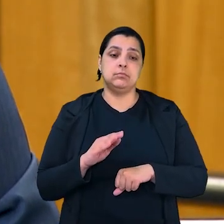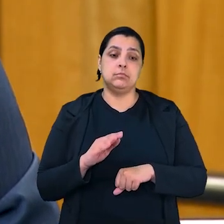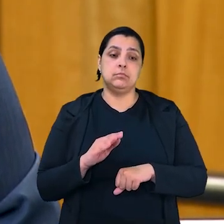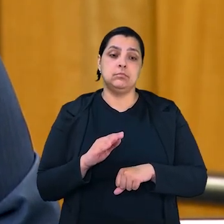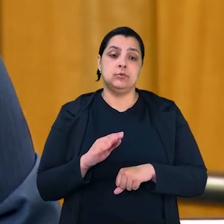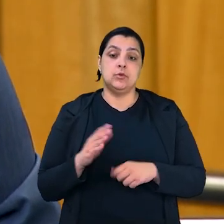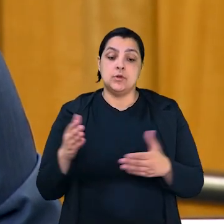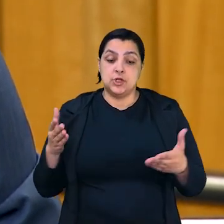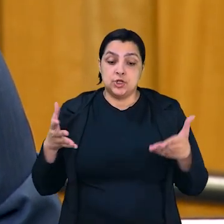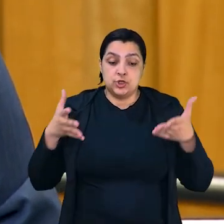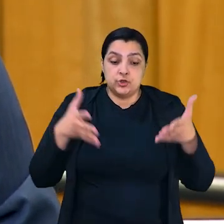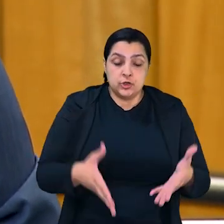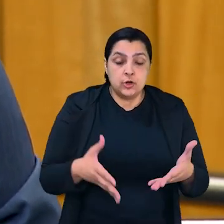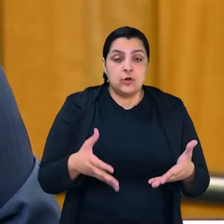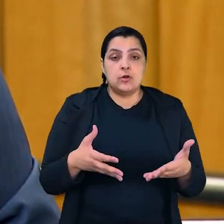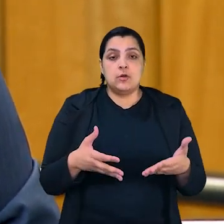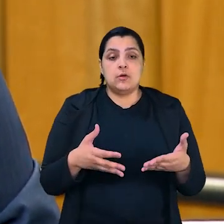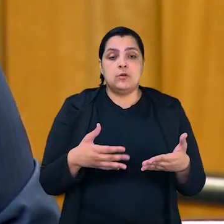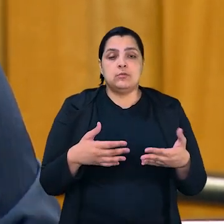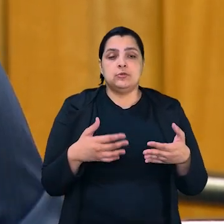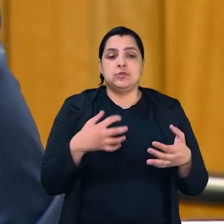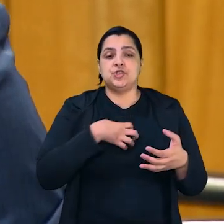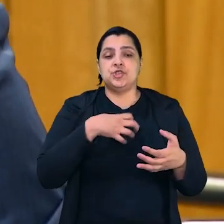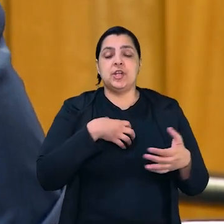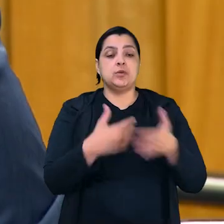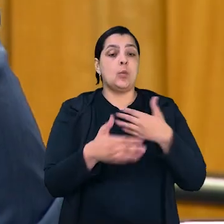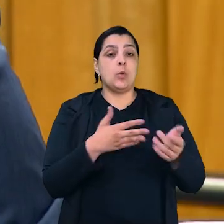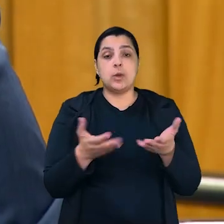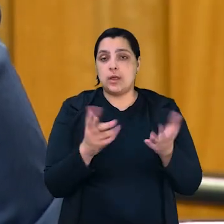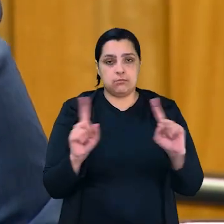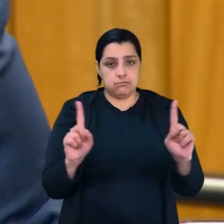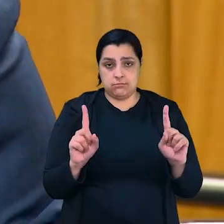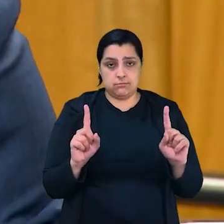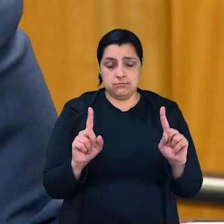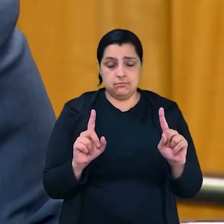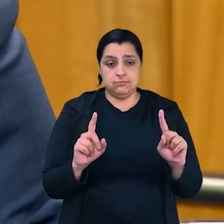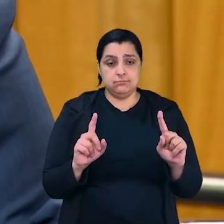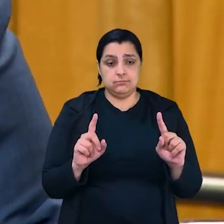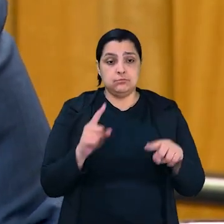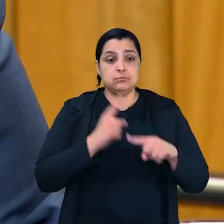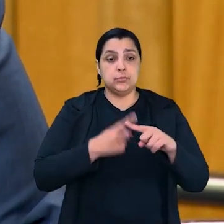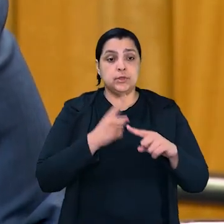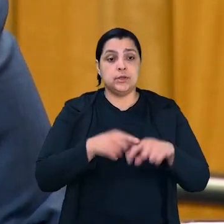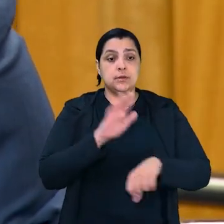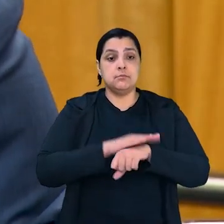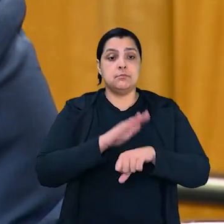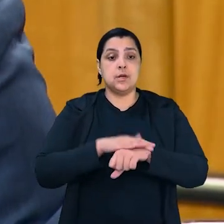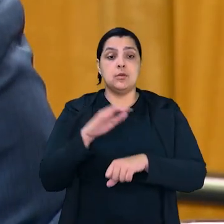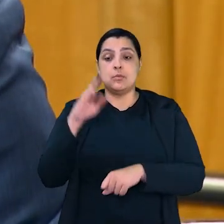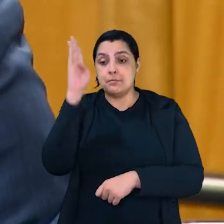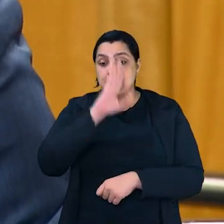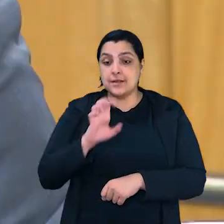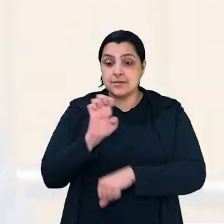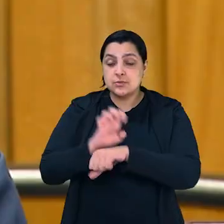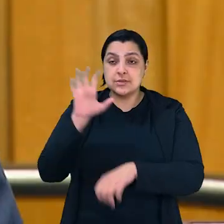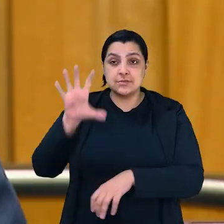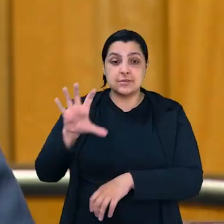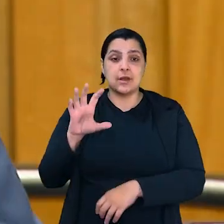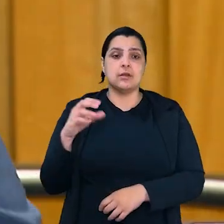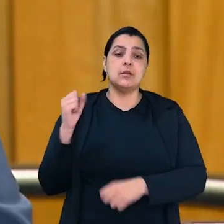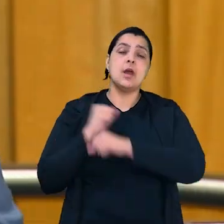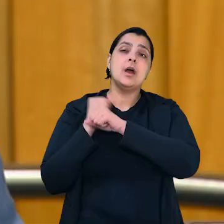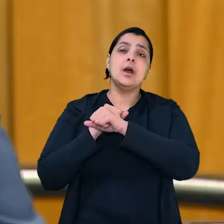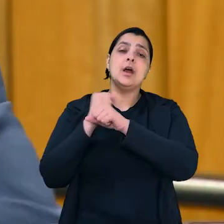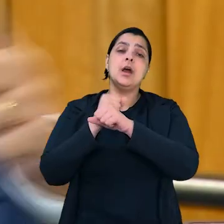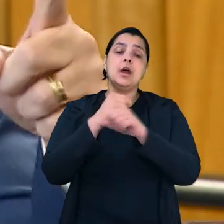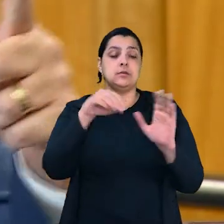de forma improvisada que ele chegou a essa situação. Ele chegou a essa situação por decisão do próprio Estado brasileiro, que